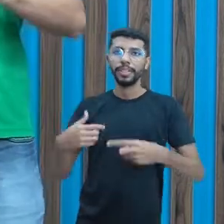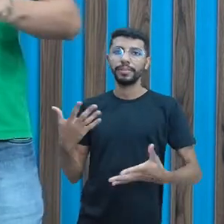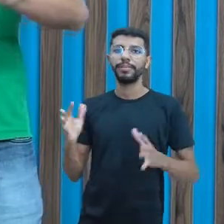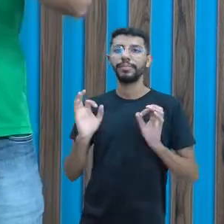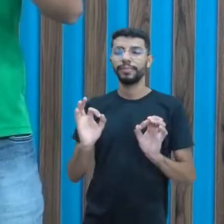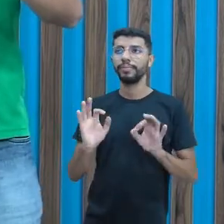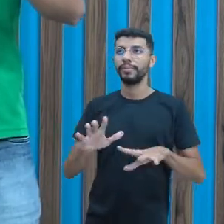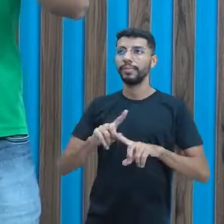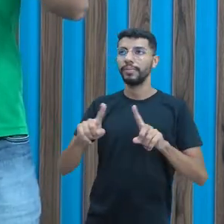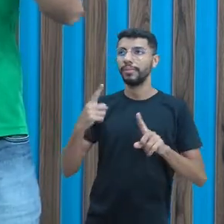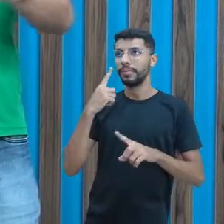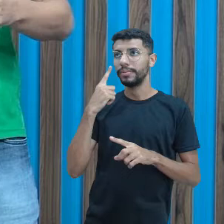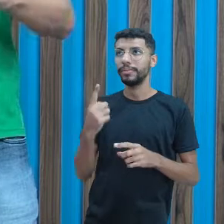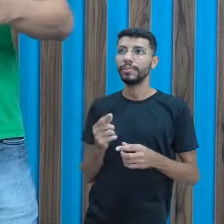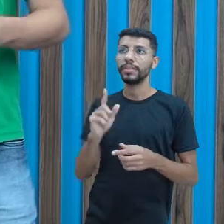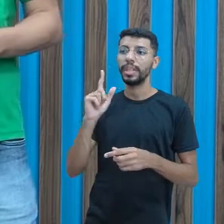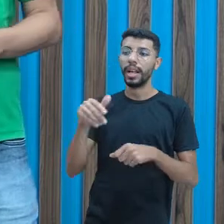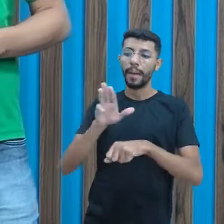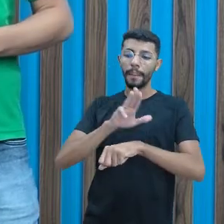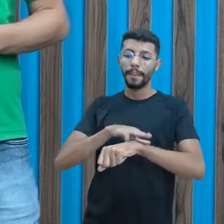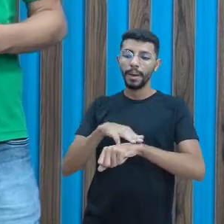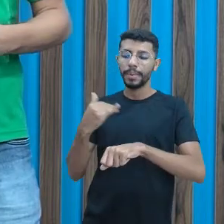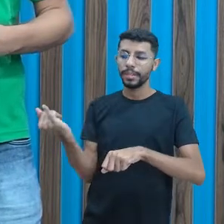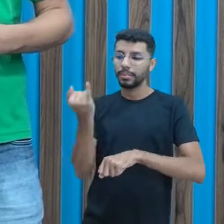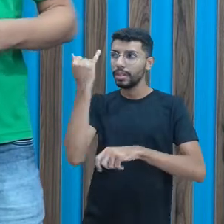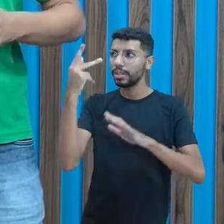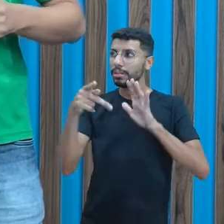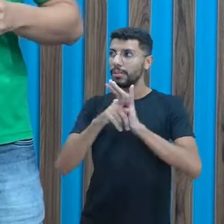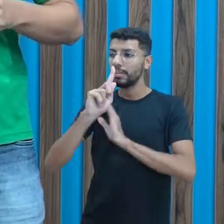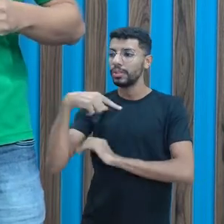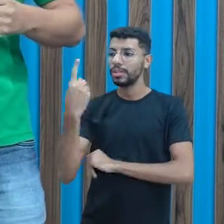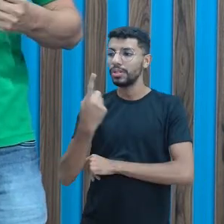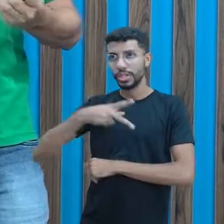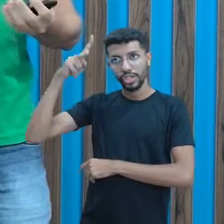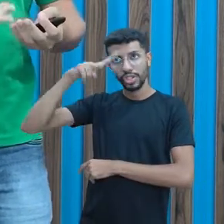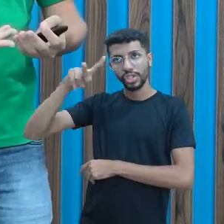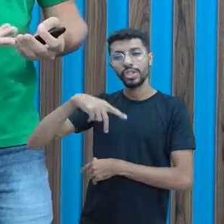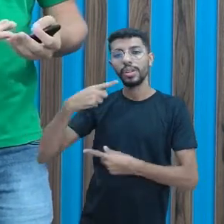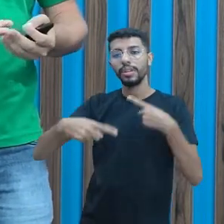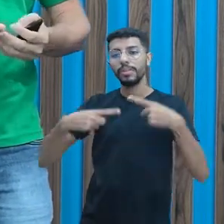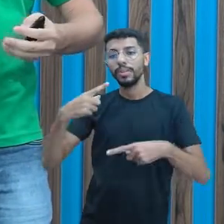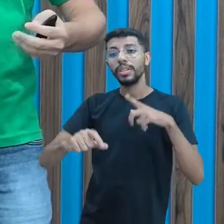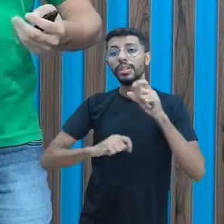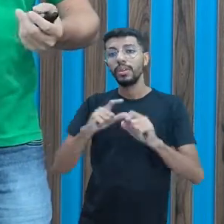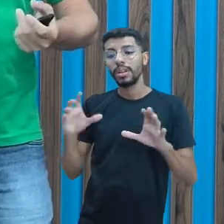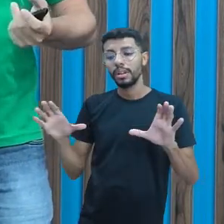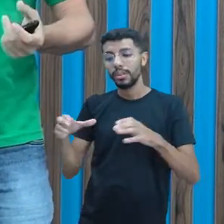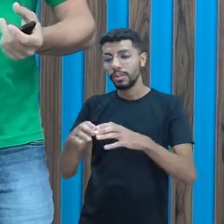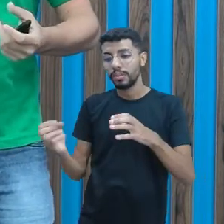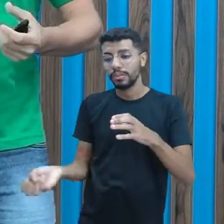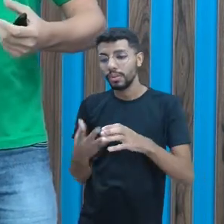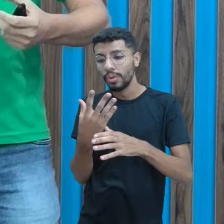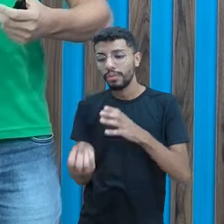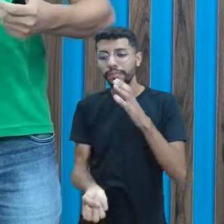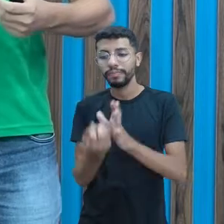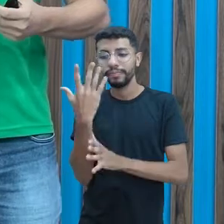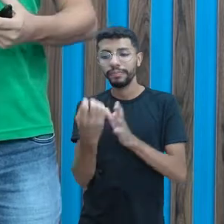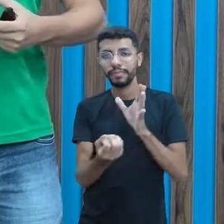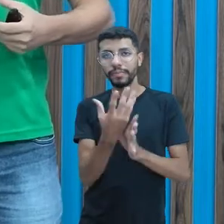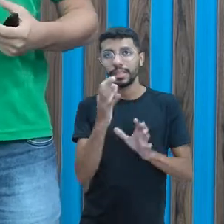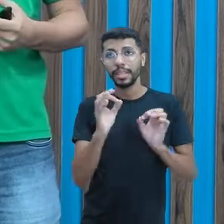Mas enfim, um momento importante da nossa história política, né, a construção de novos partidos e